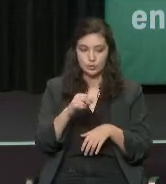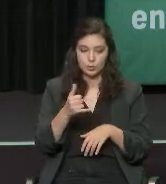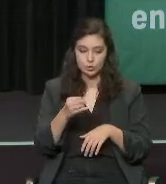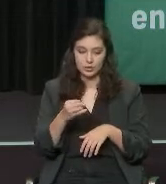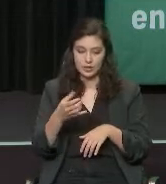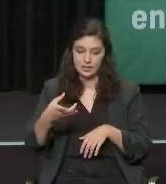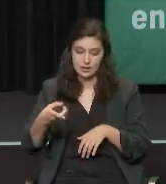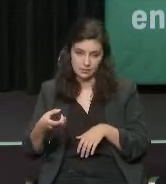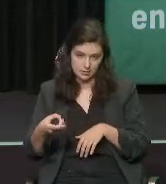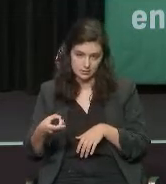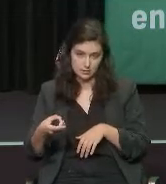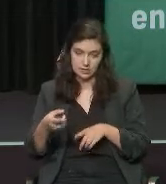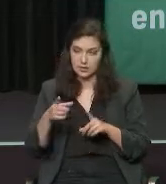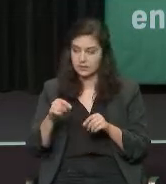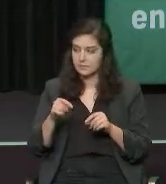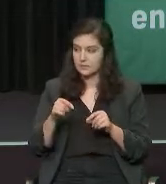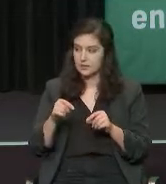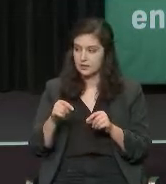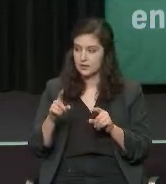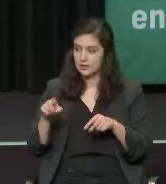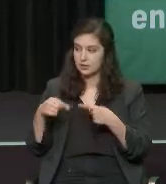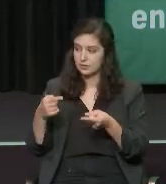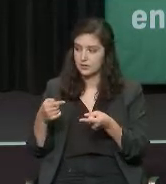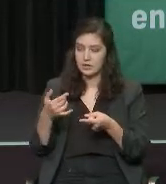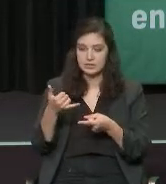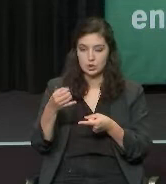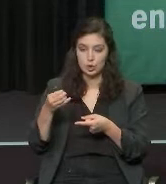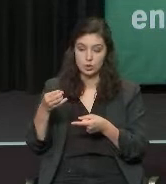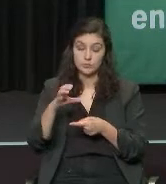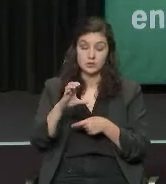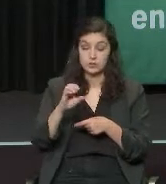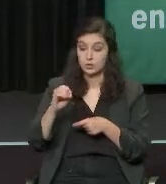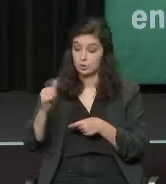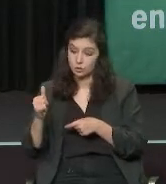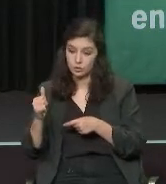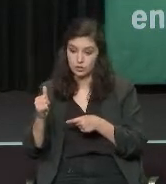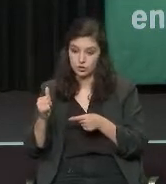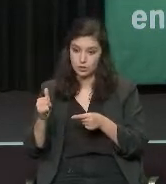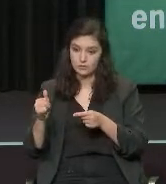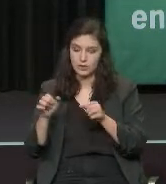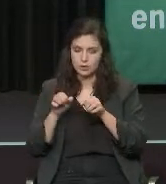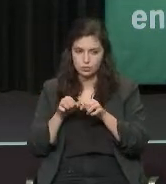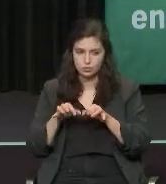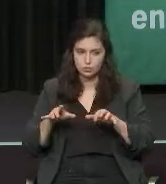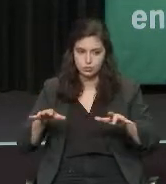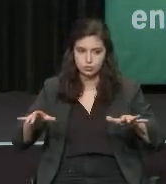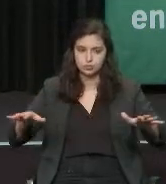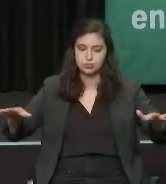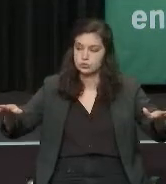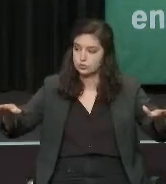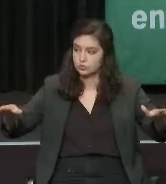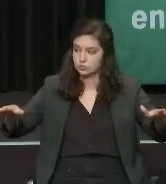foi obtida em novembro de 2019 e o peso de dióxido de carbono